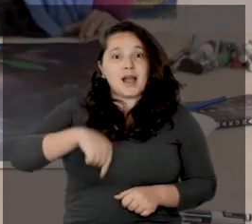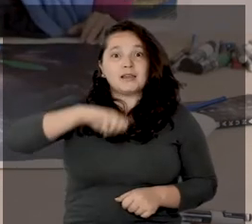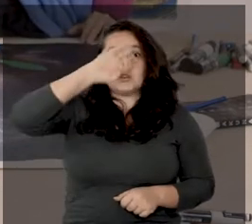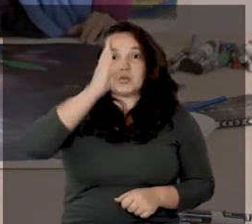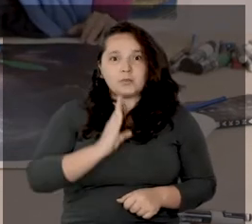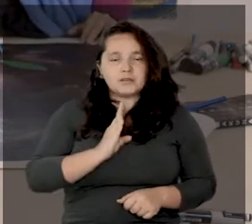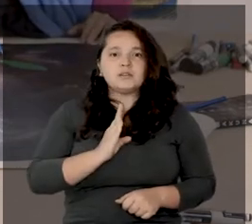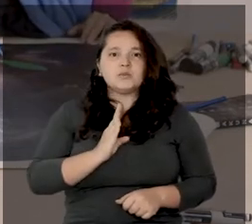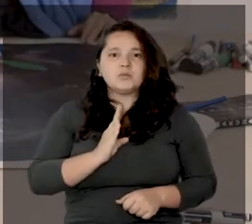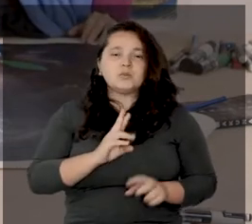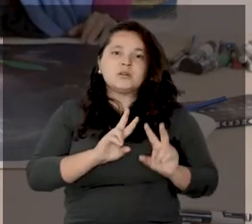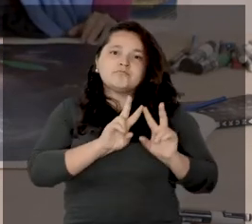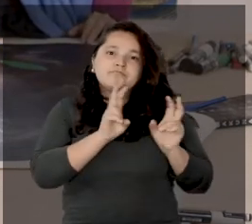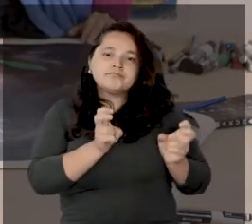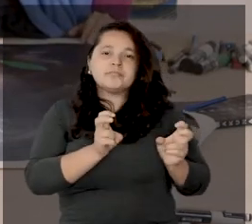assim, de exploração,